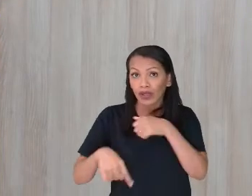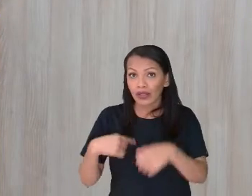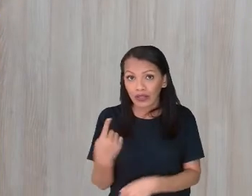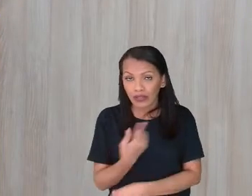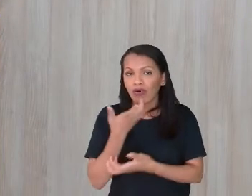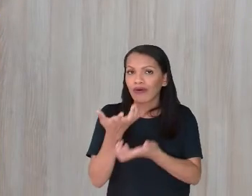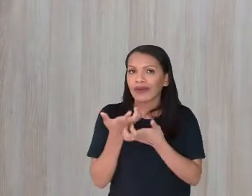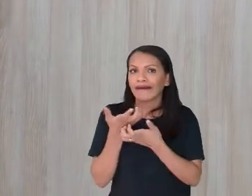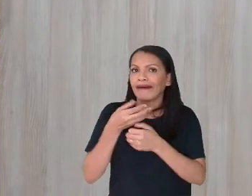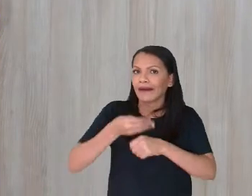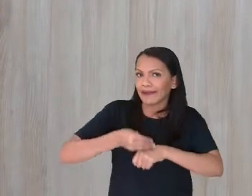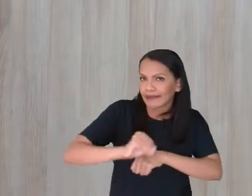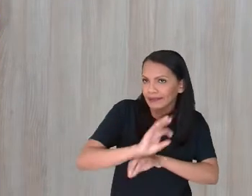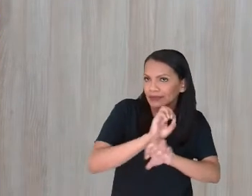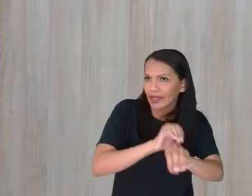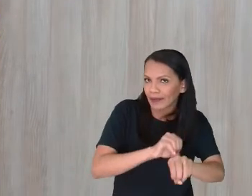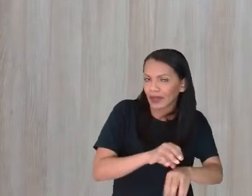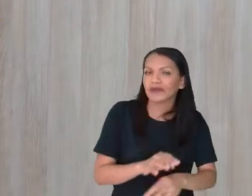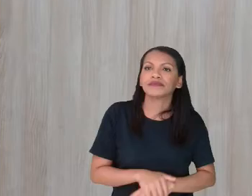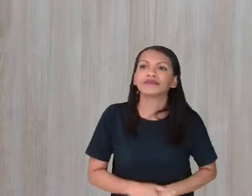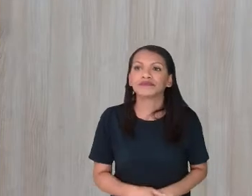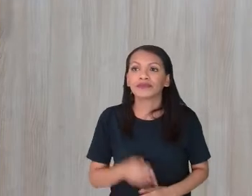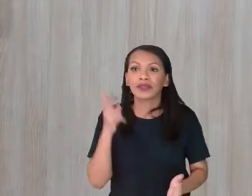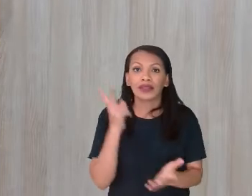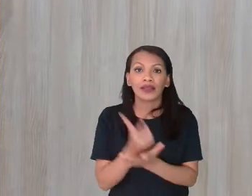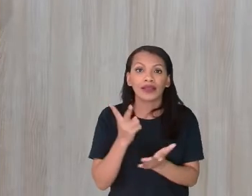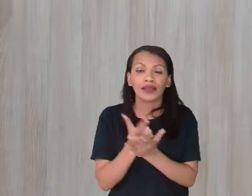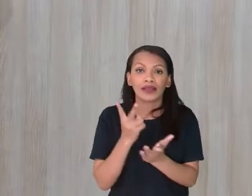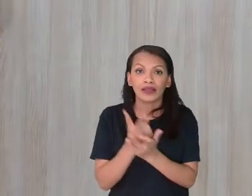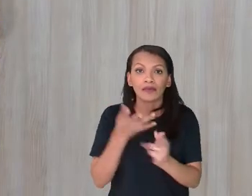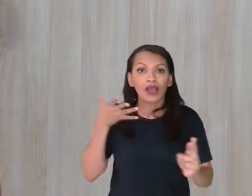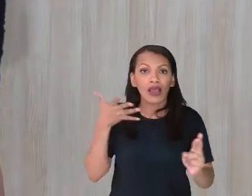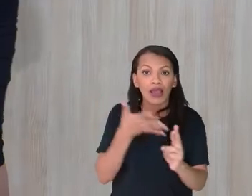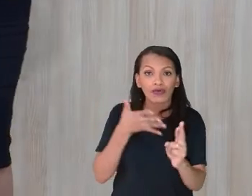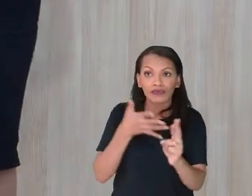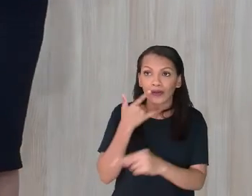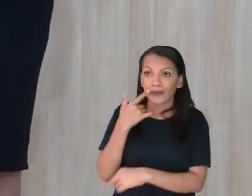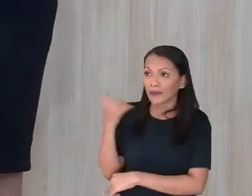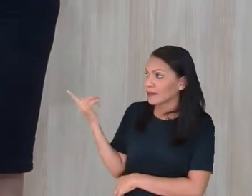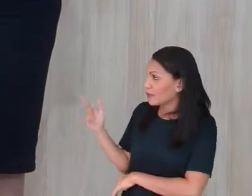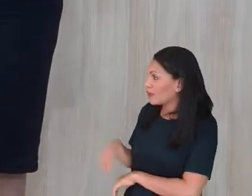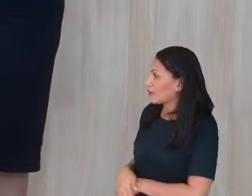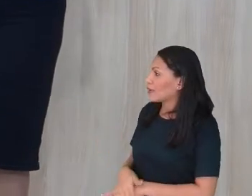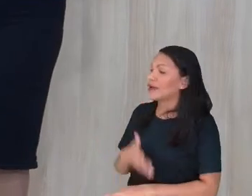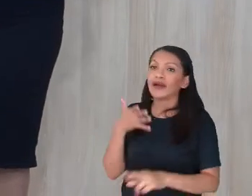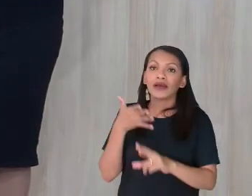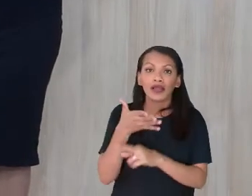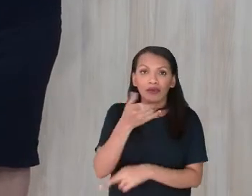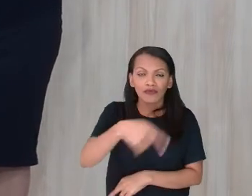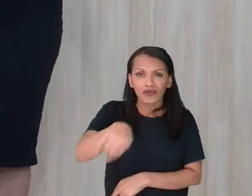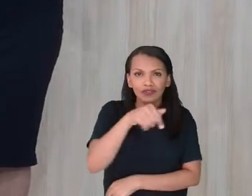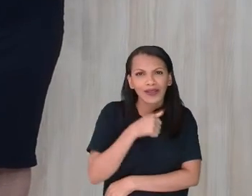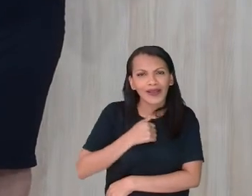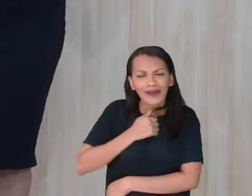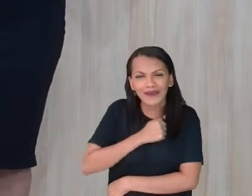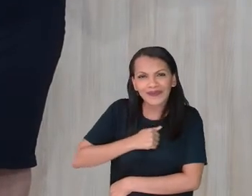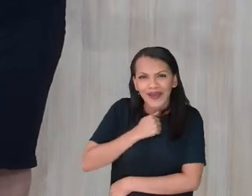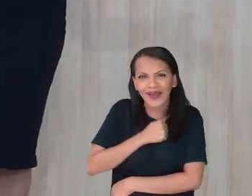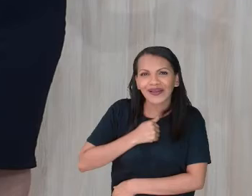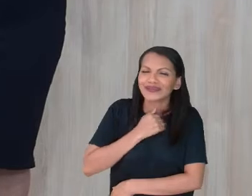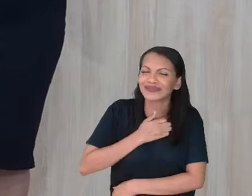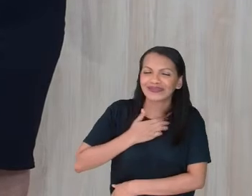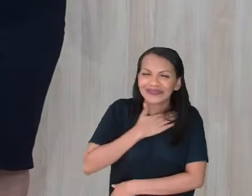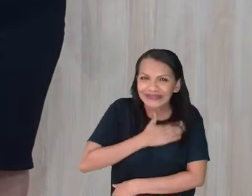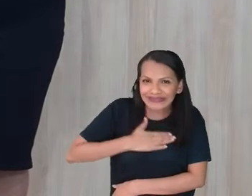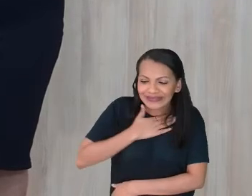deseja. Então, como sempre, aqui estão as referências. Como sempre, é um prazer tê-los aqui. Vamos encerrar nossa